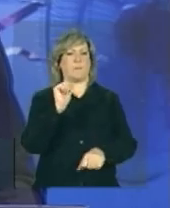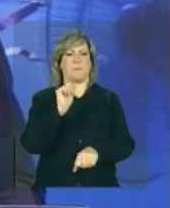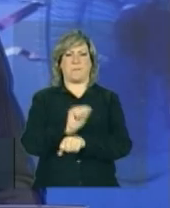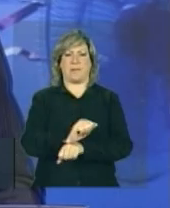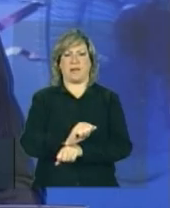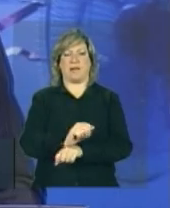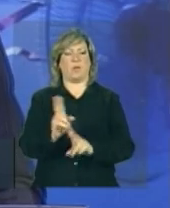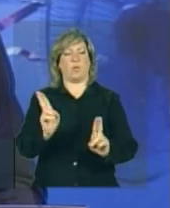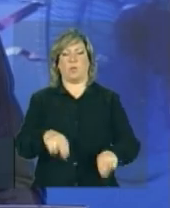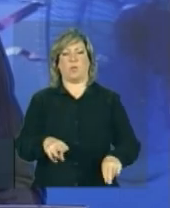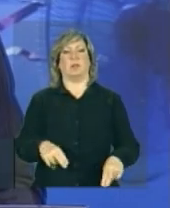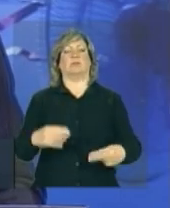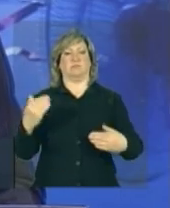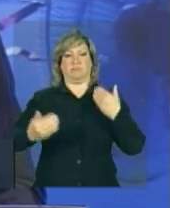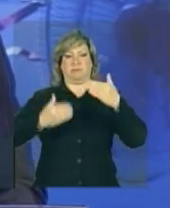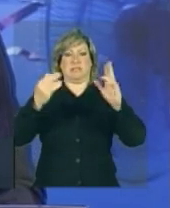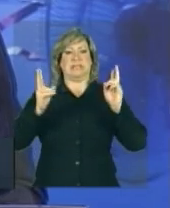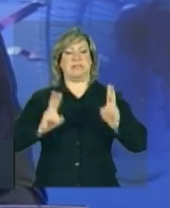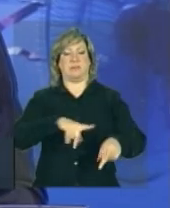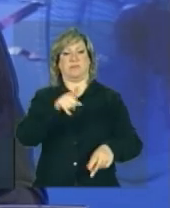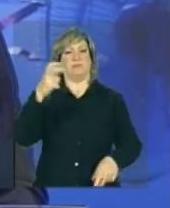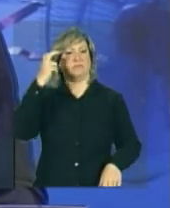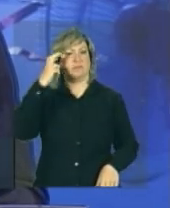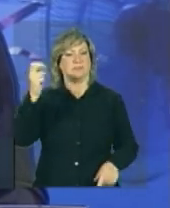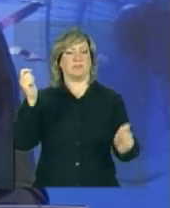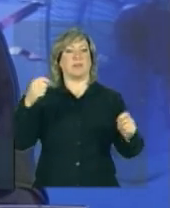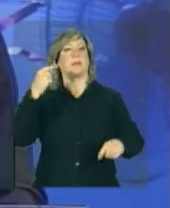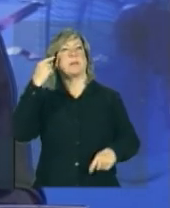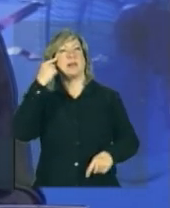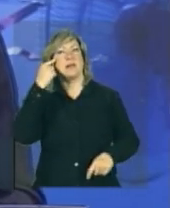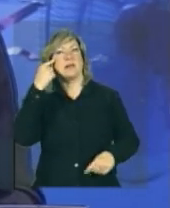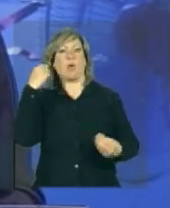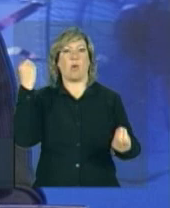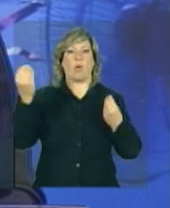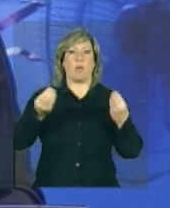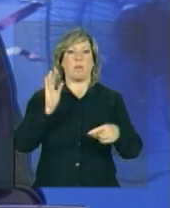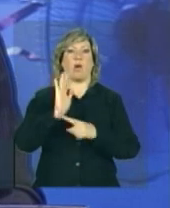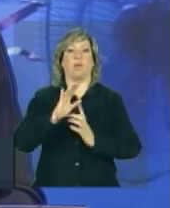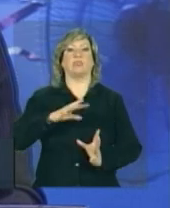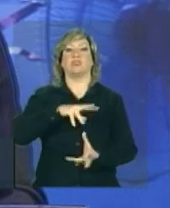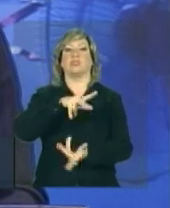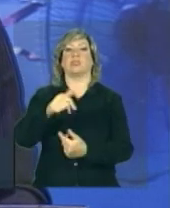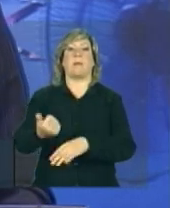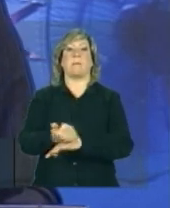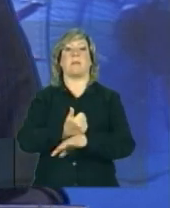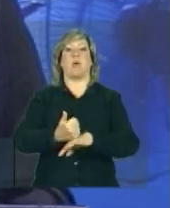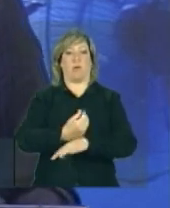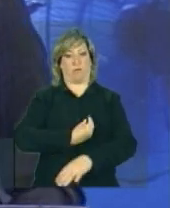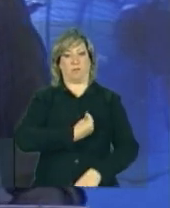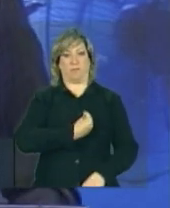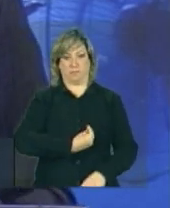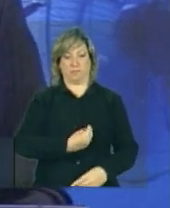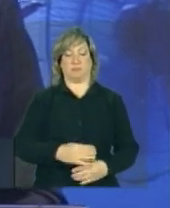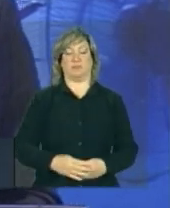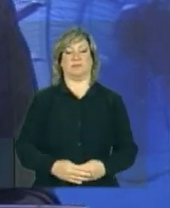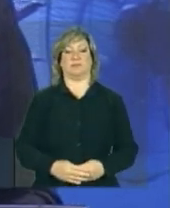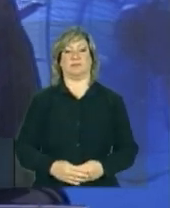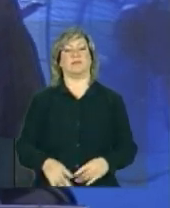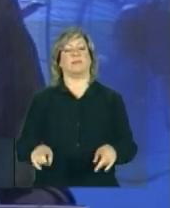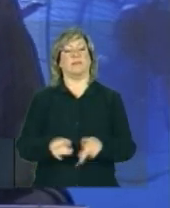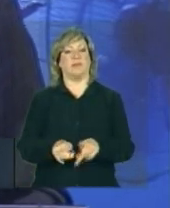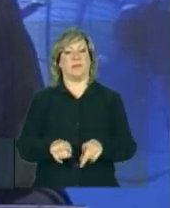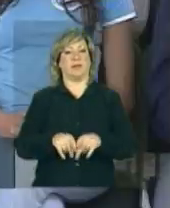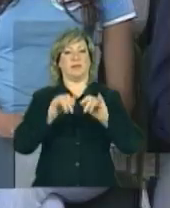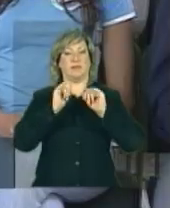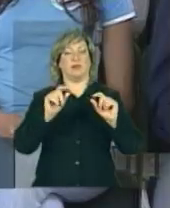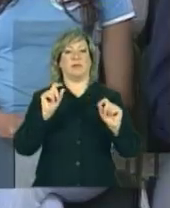jamais, desenvolvam sempre essa capacidade de pensar num planeta mais sustentável. Destaco também